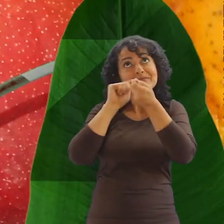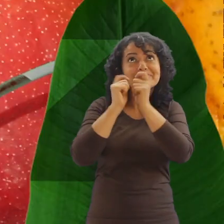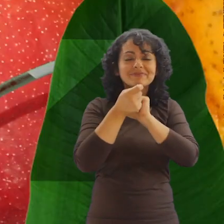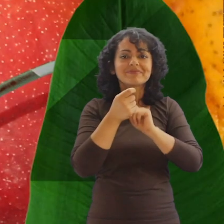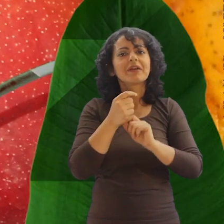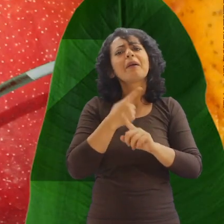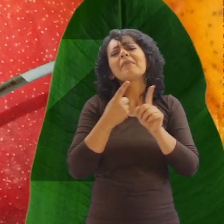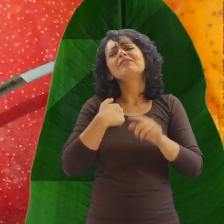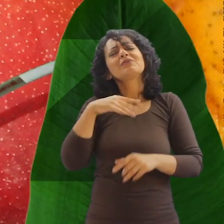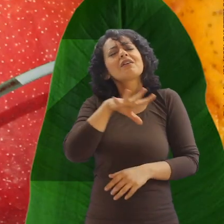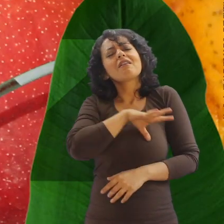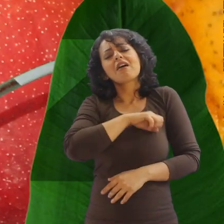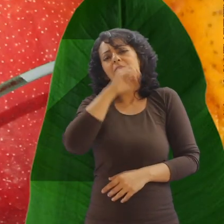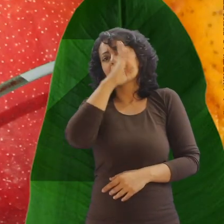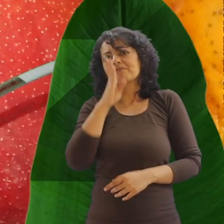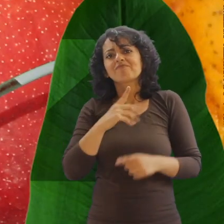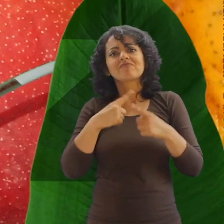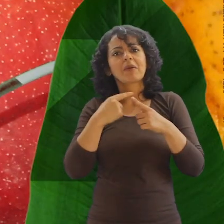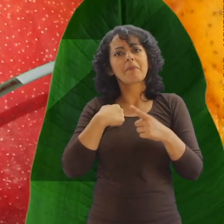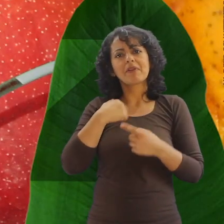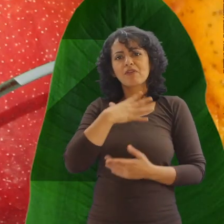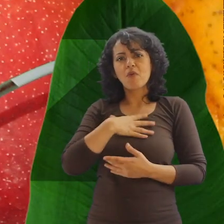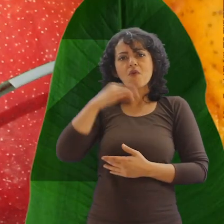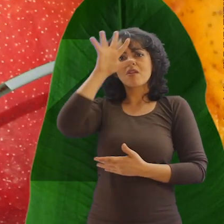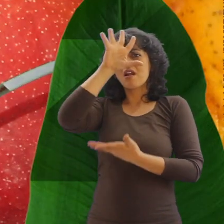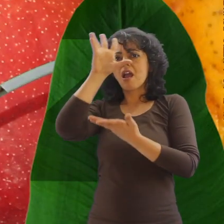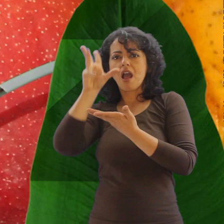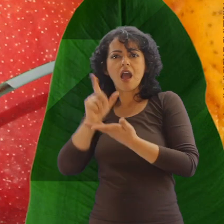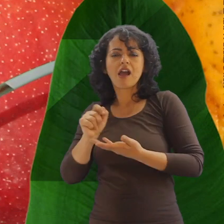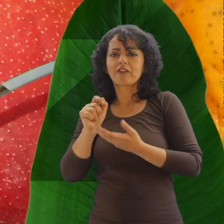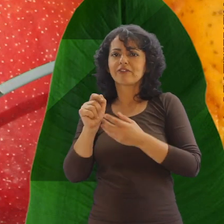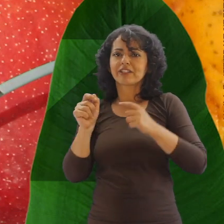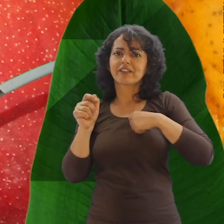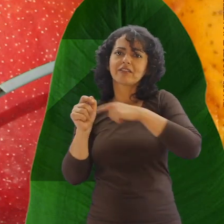como? Mas eu amo ser brasileira e afrodiaspórica